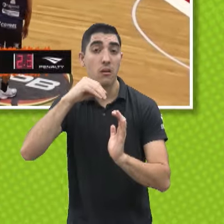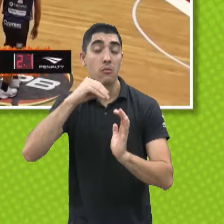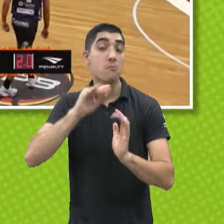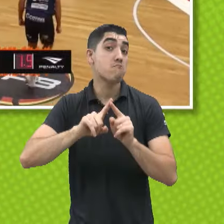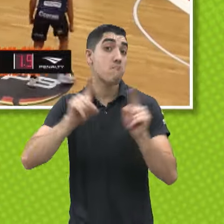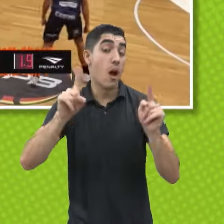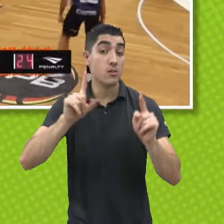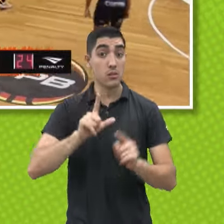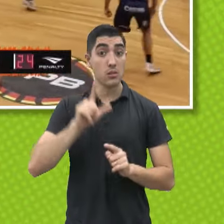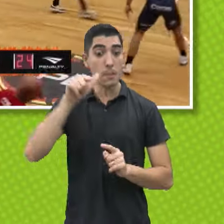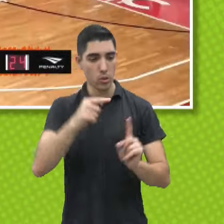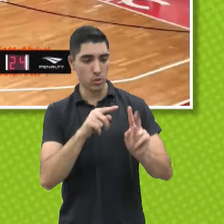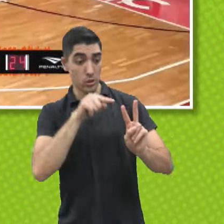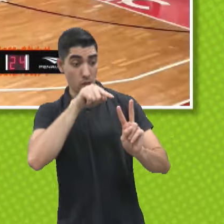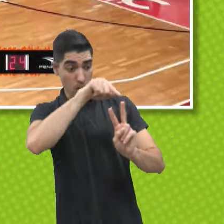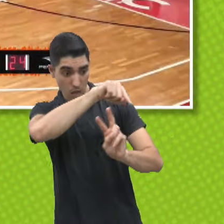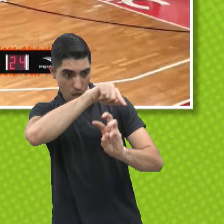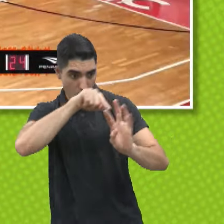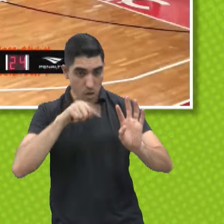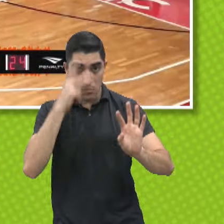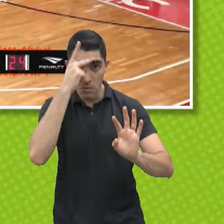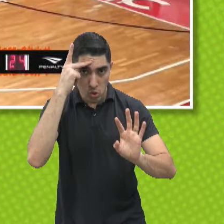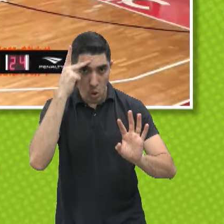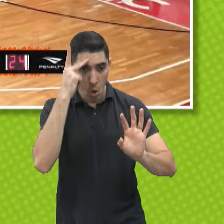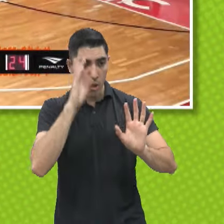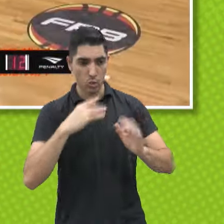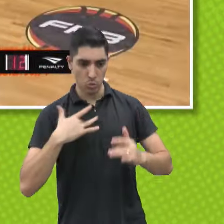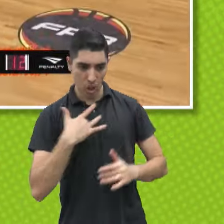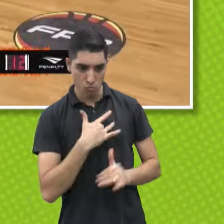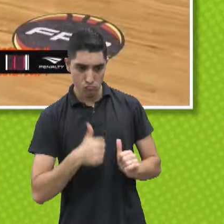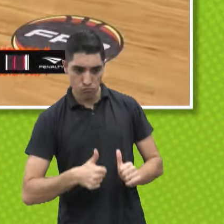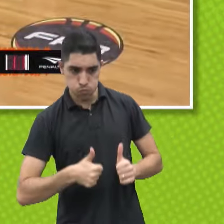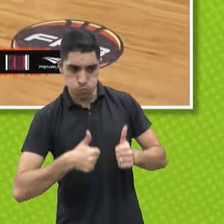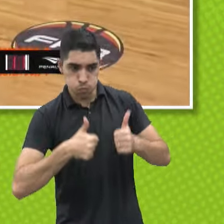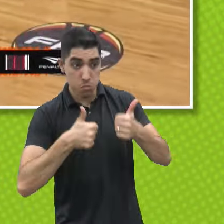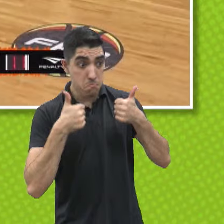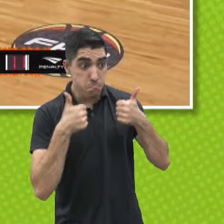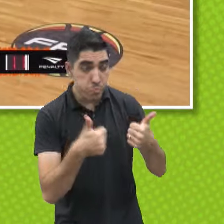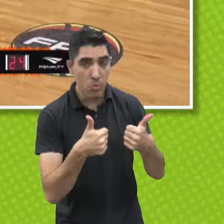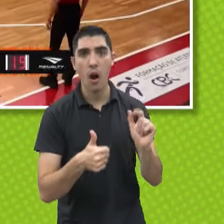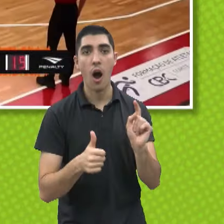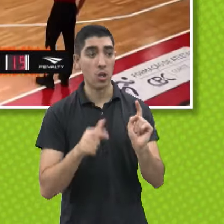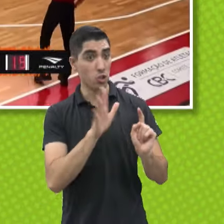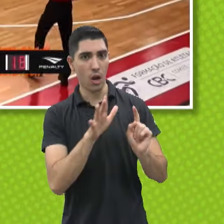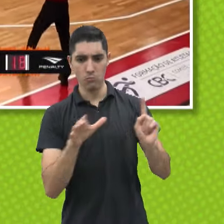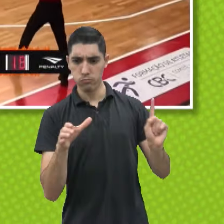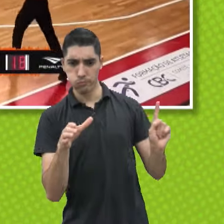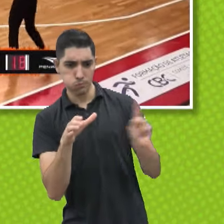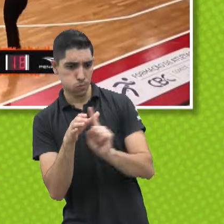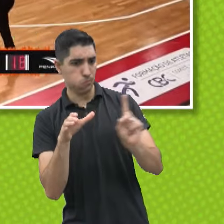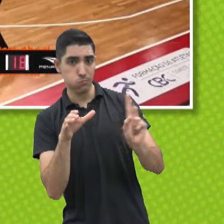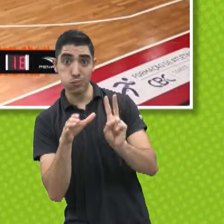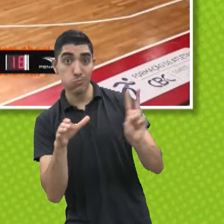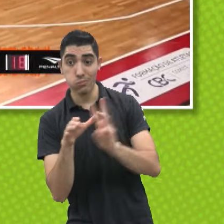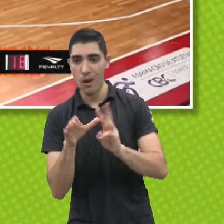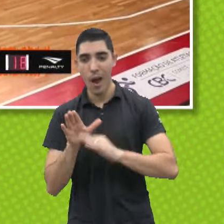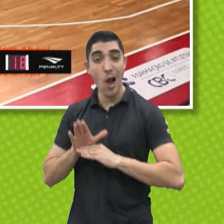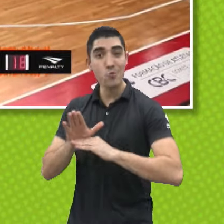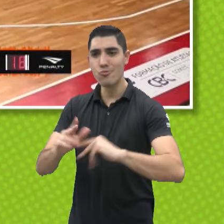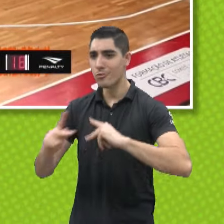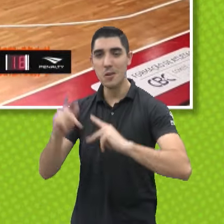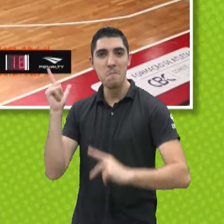jogadores, para a gente conseguir mesmo assim as vitórias e dar moral, porque a gente sabe que o jogo de basquete é um jogo de moral, né? Então isso acaba sendo muito importante. E com relação